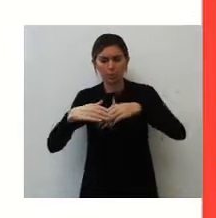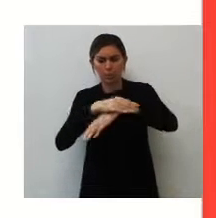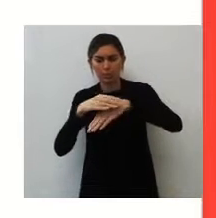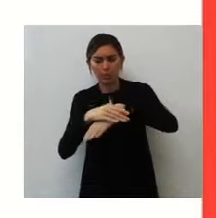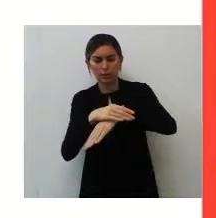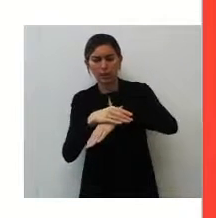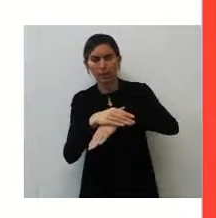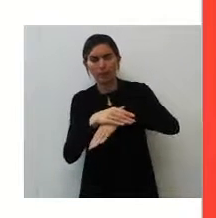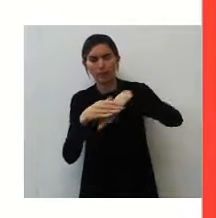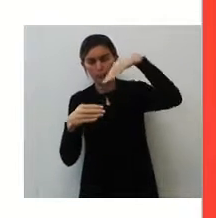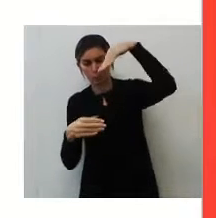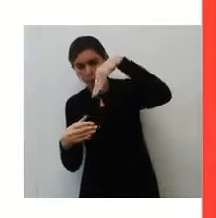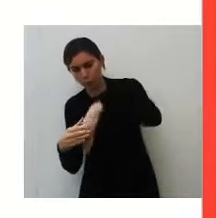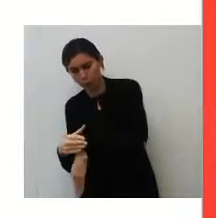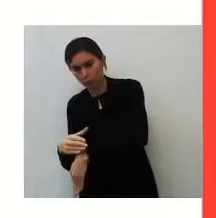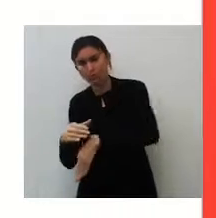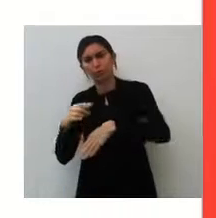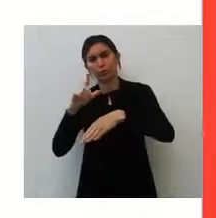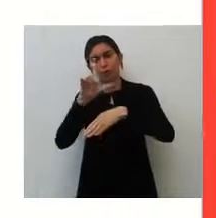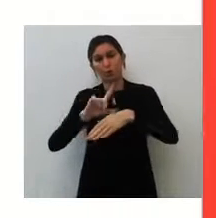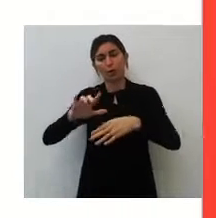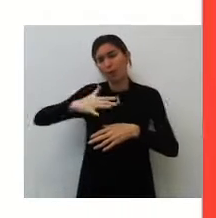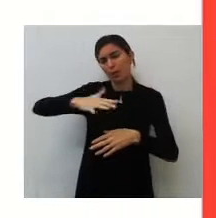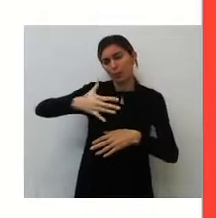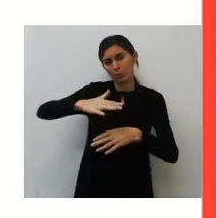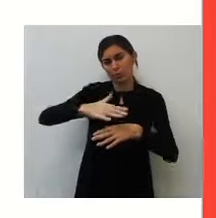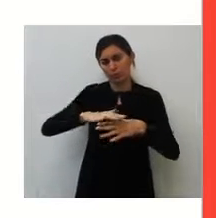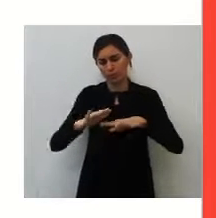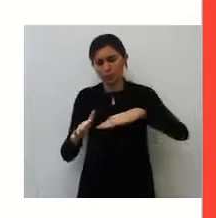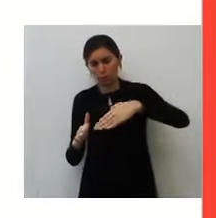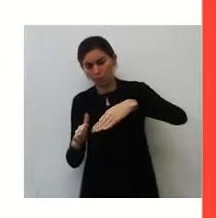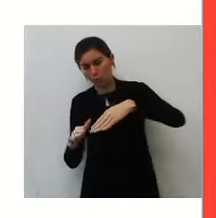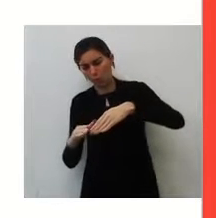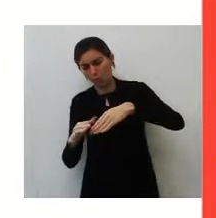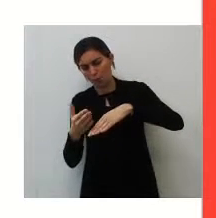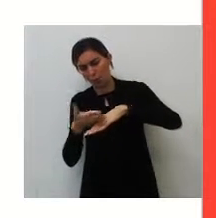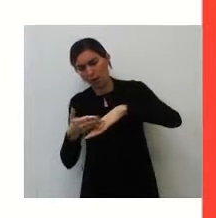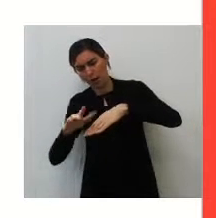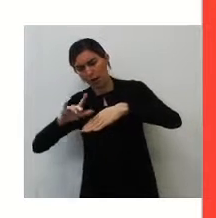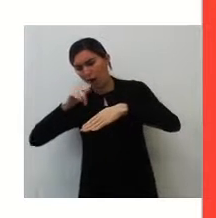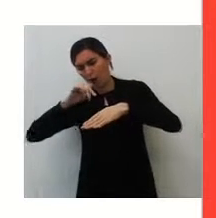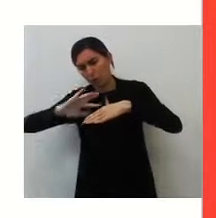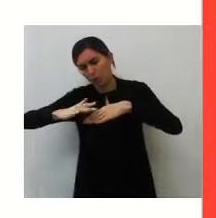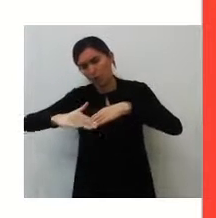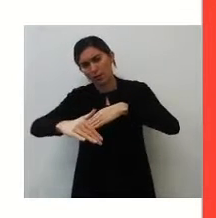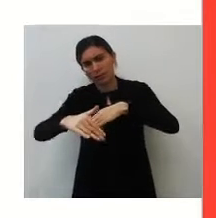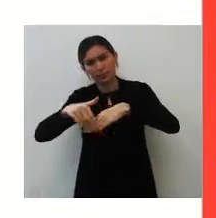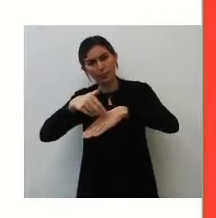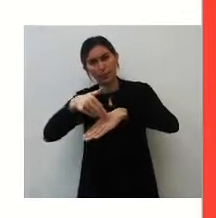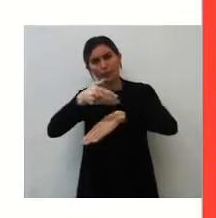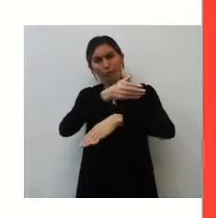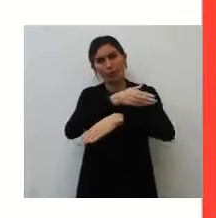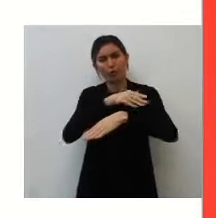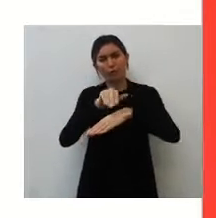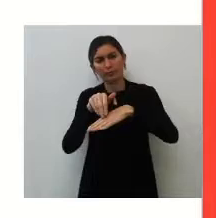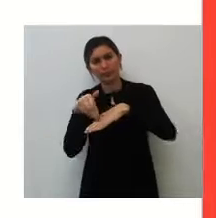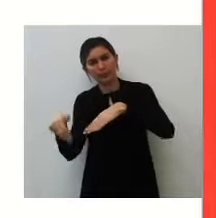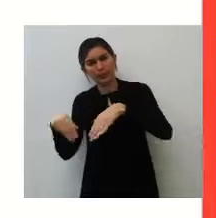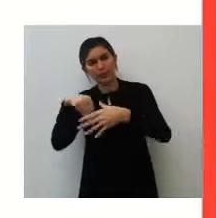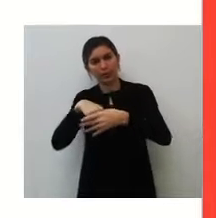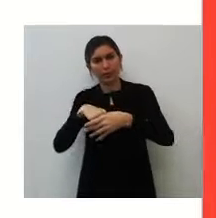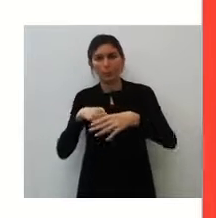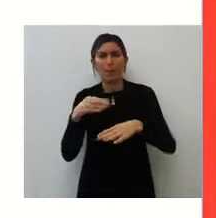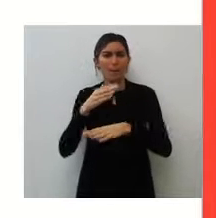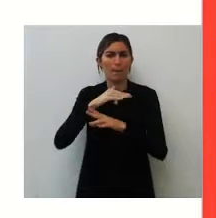fora do lado nem toda para dentro do lado ela tá e ela tá um pouco submersa é sério não poderia